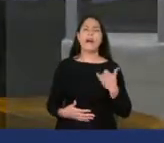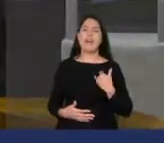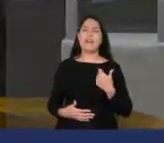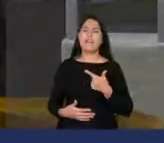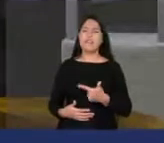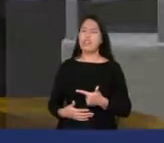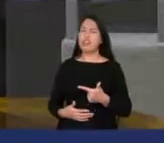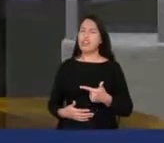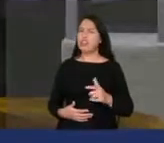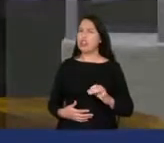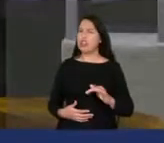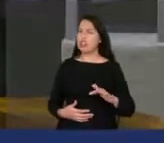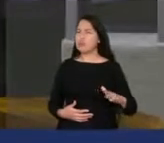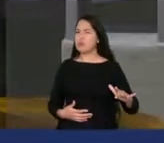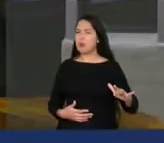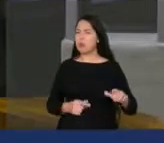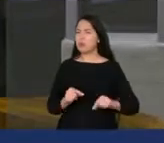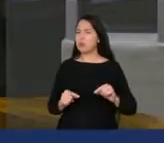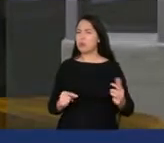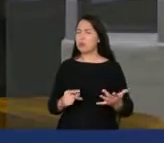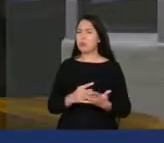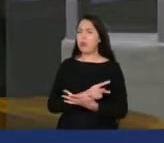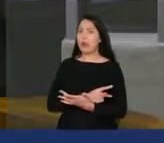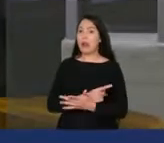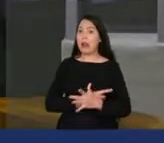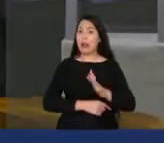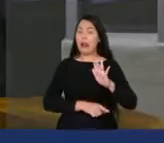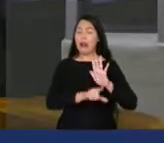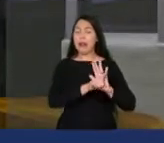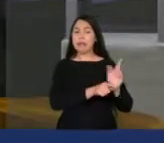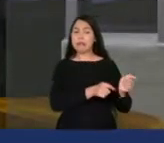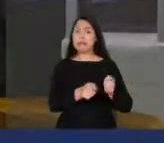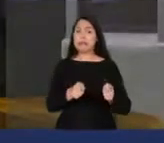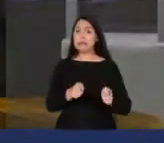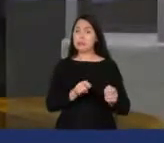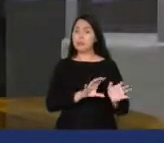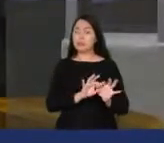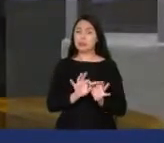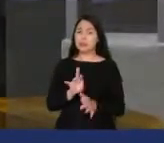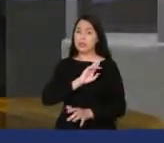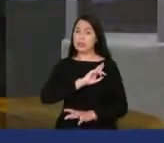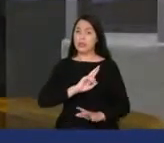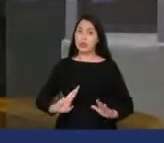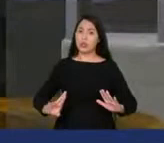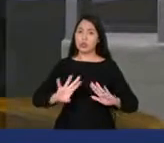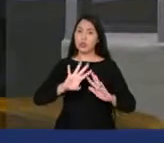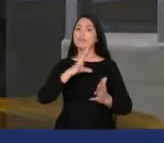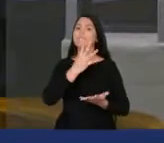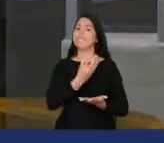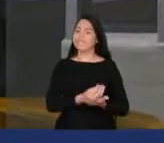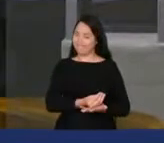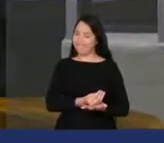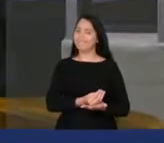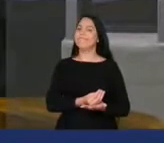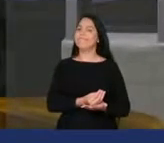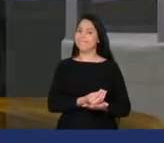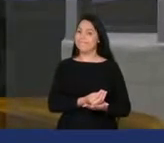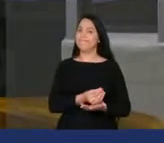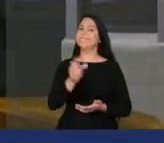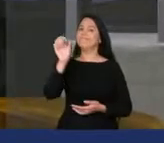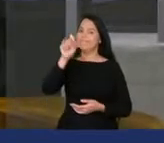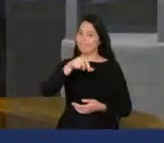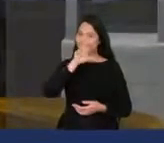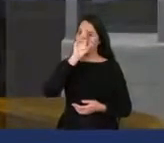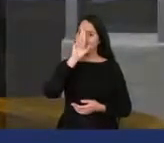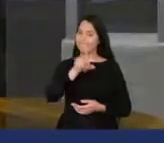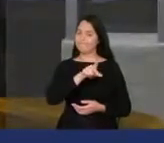com uma legislação restritiva quanto ao culto de religiosidade. Sim, senhoras e senhores, e peço